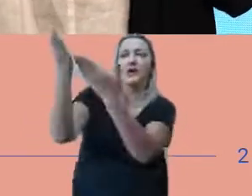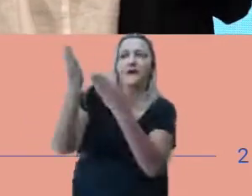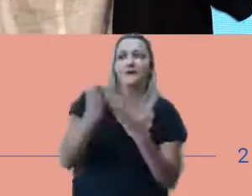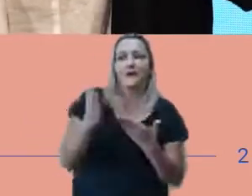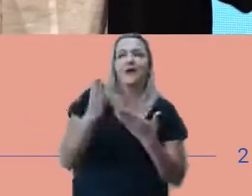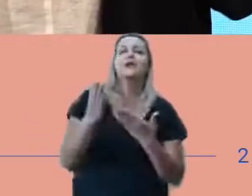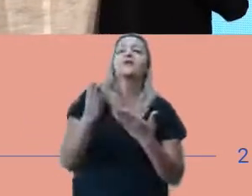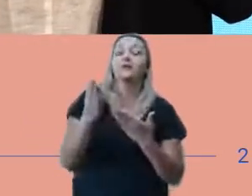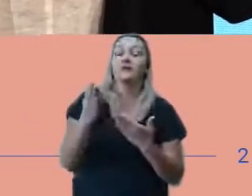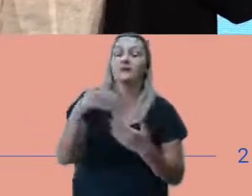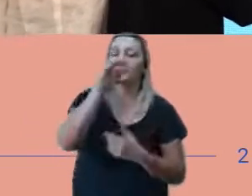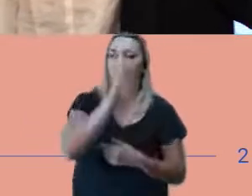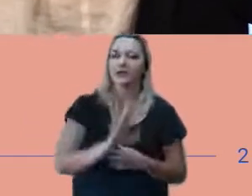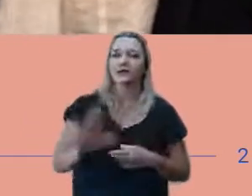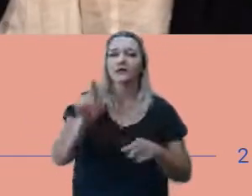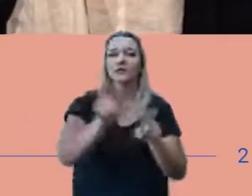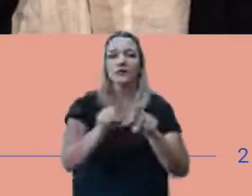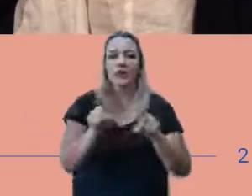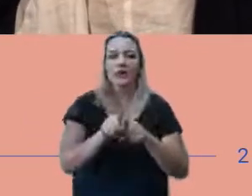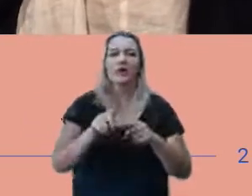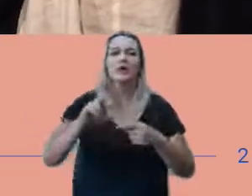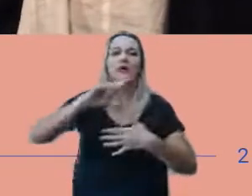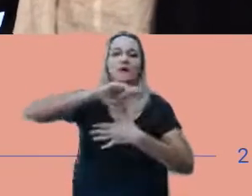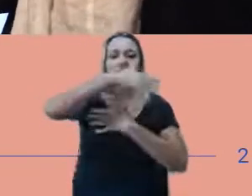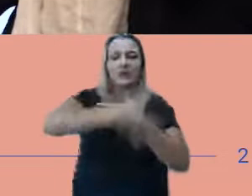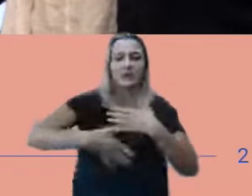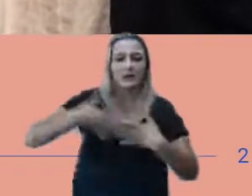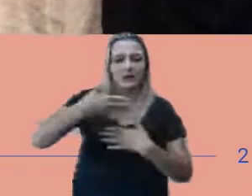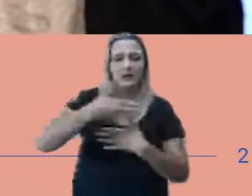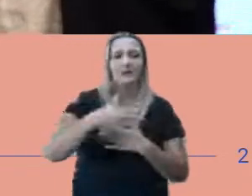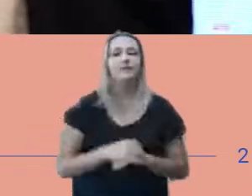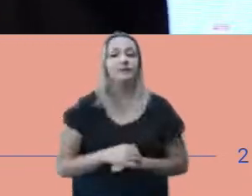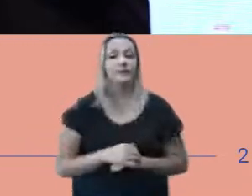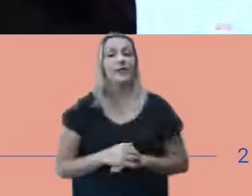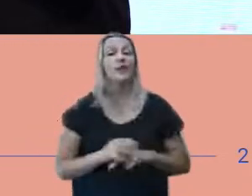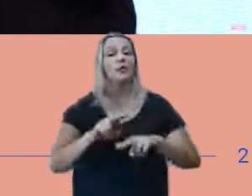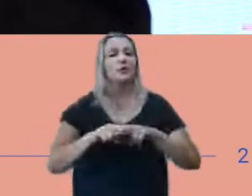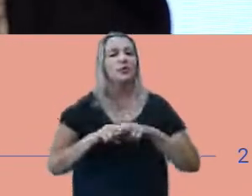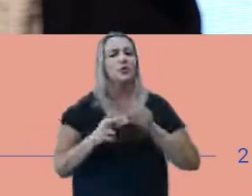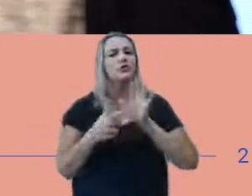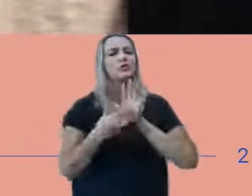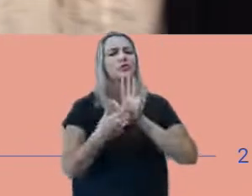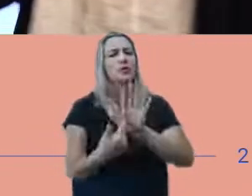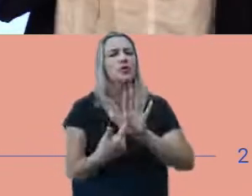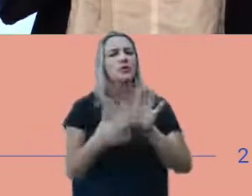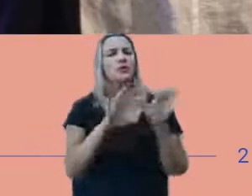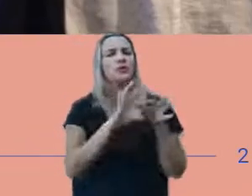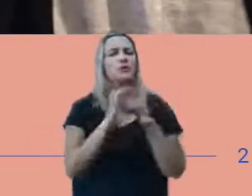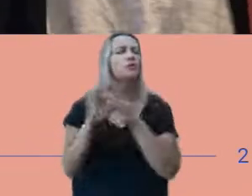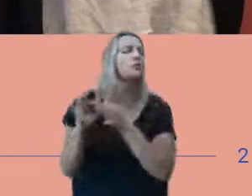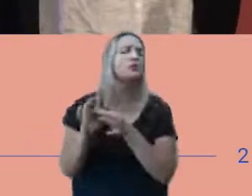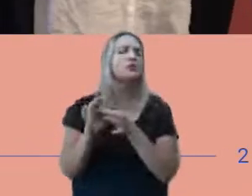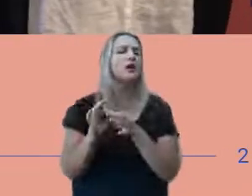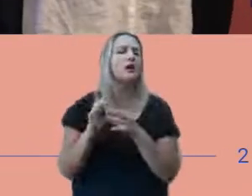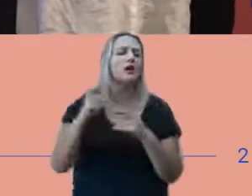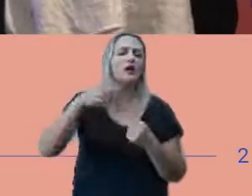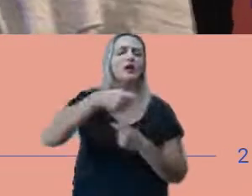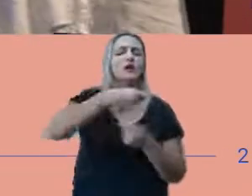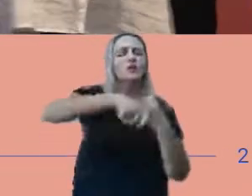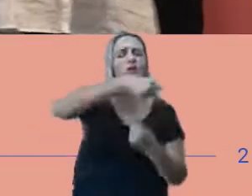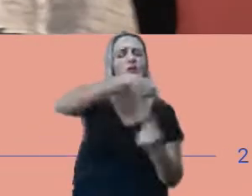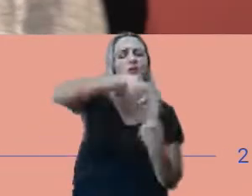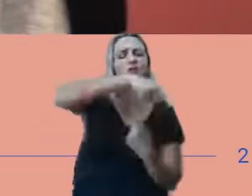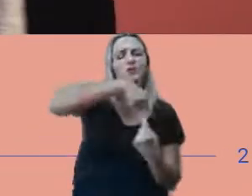América Latina e agora vamos trazer rapidamente esse contexto né mas o que que tem a ver com o nome é circular com os objetivos de desenvolvimento